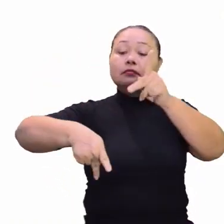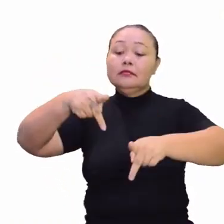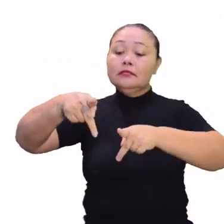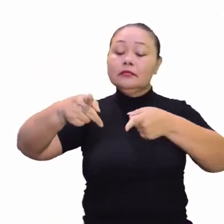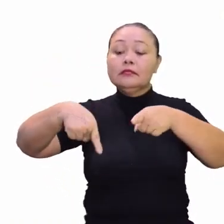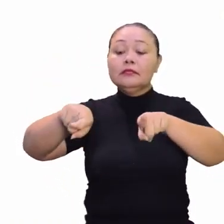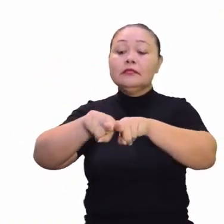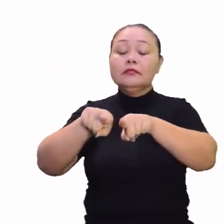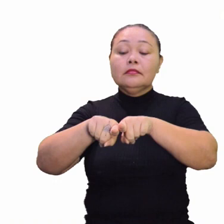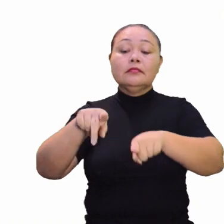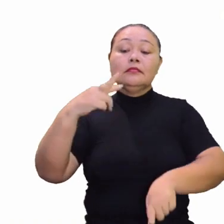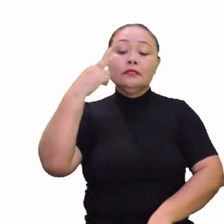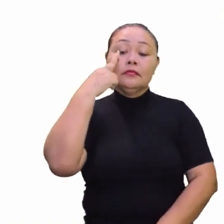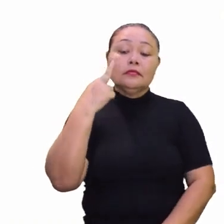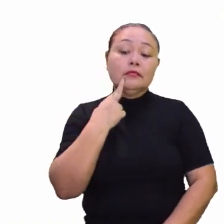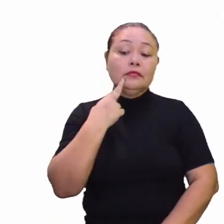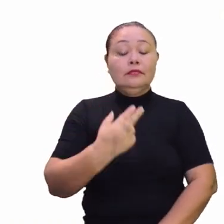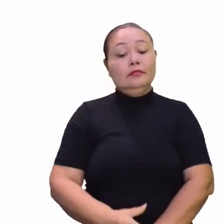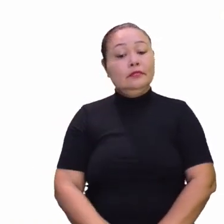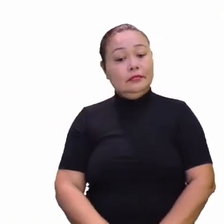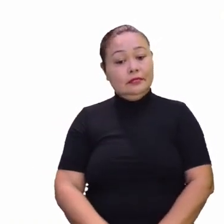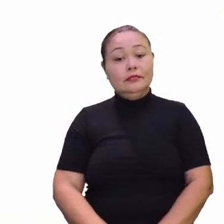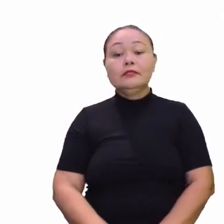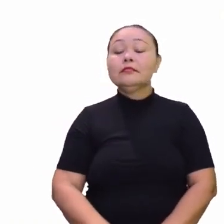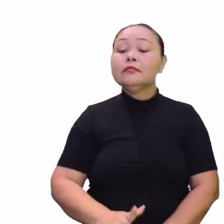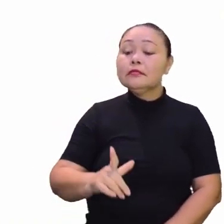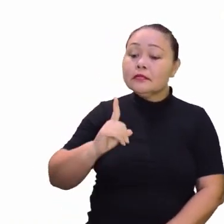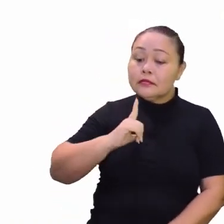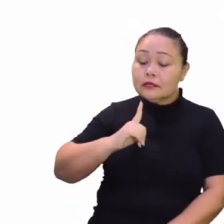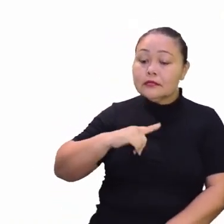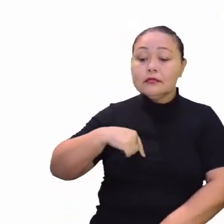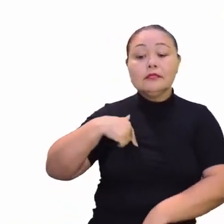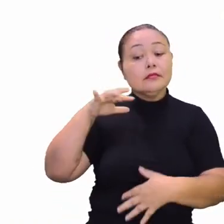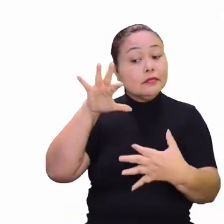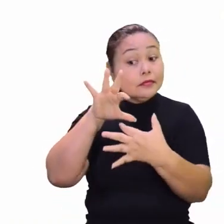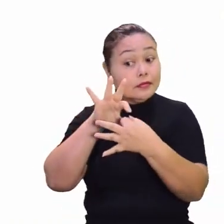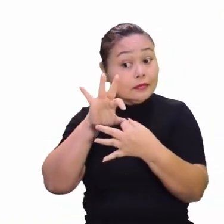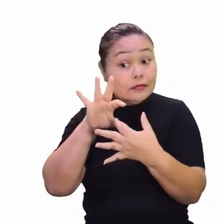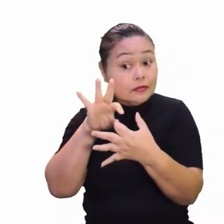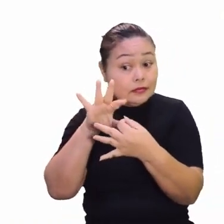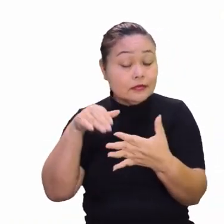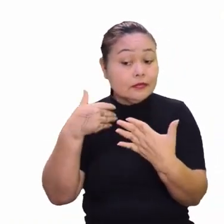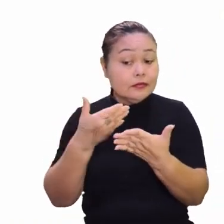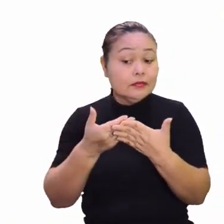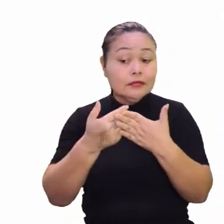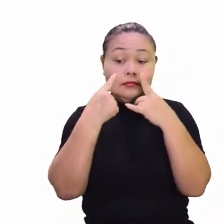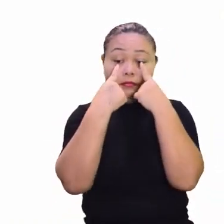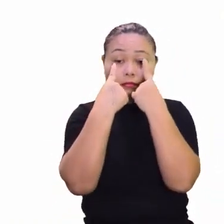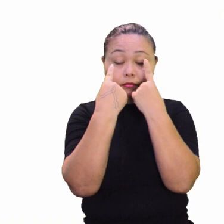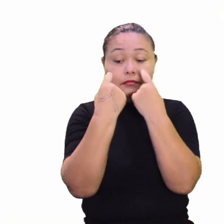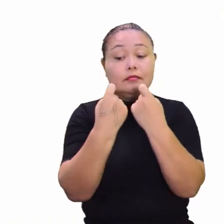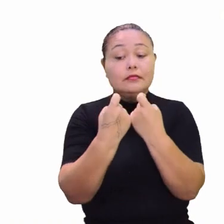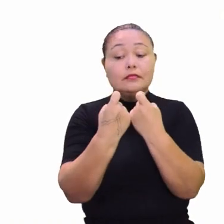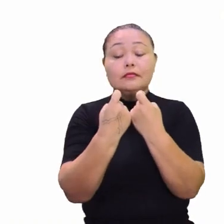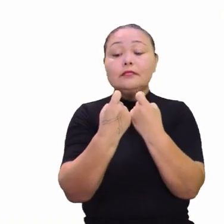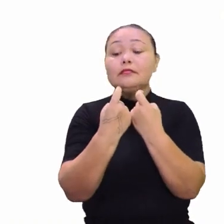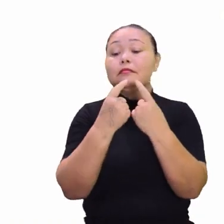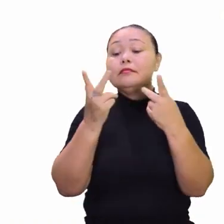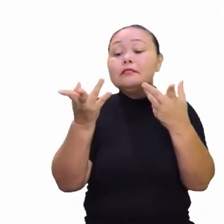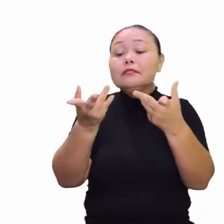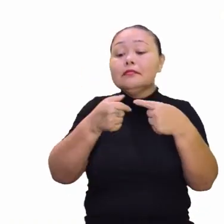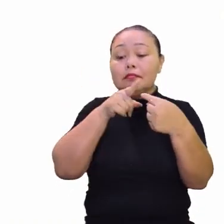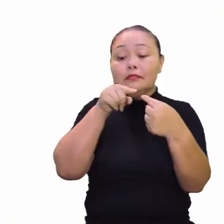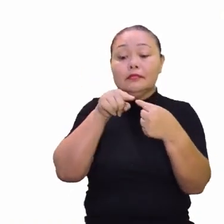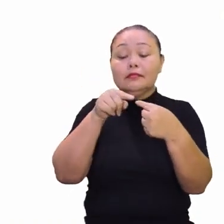e também do povoamento de Rondônia. Tudo a ver com a nossa aula. E interessante, né, Rogério, que a própria